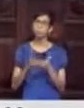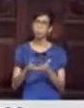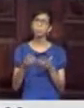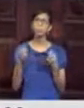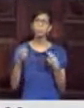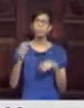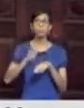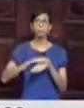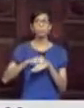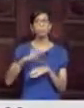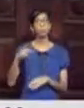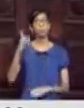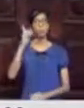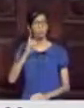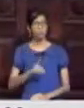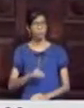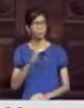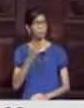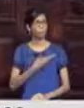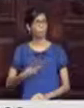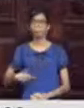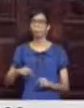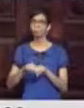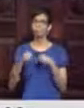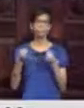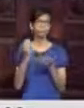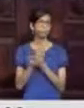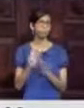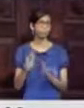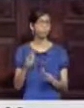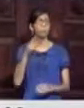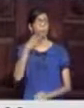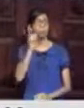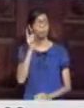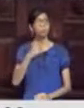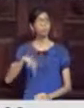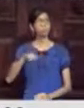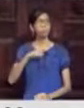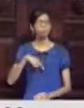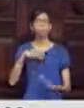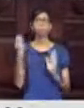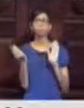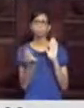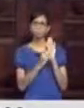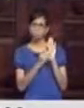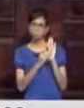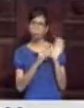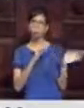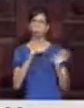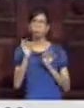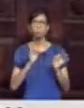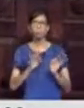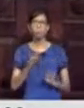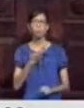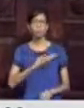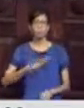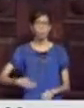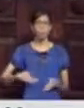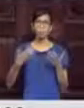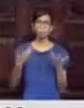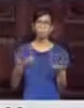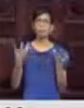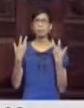décadas. O governo quebrou isso. Ontem, nós colocamos uma emenda. O governo quer aprovar essa